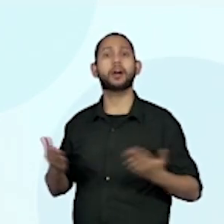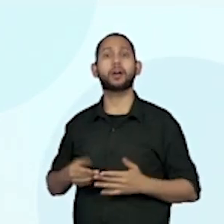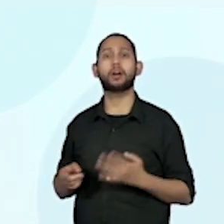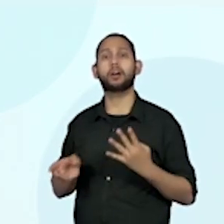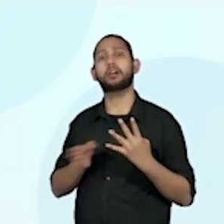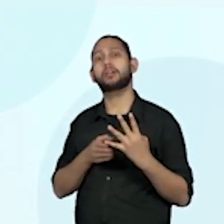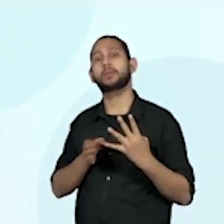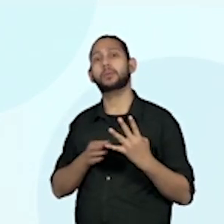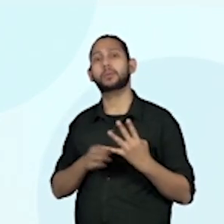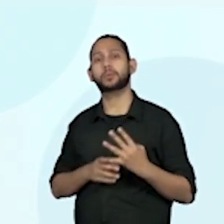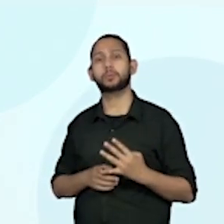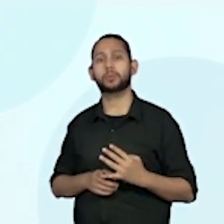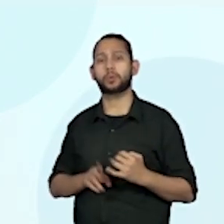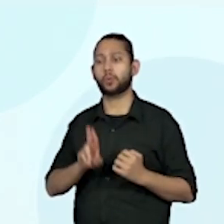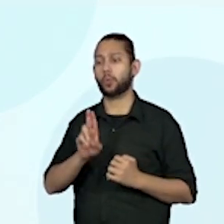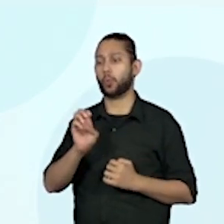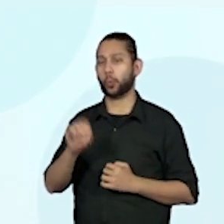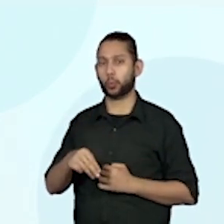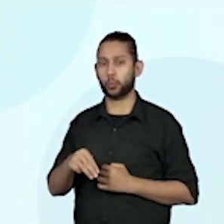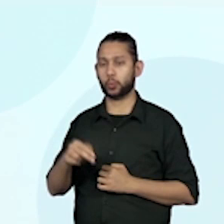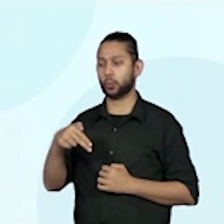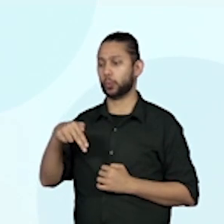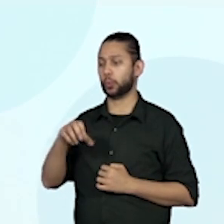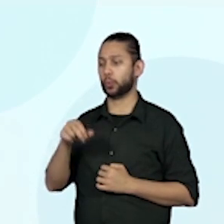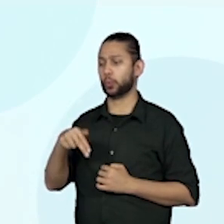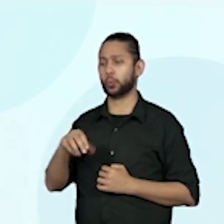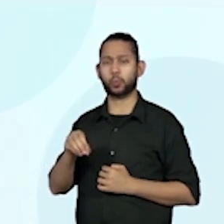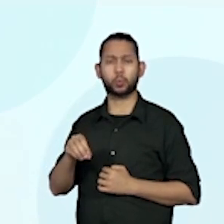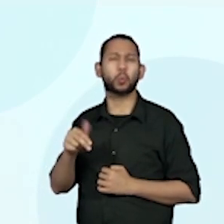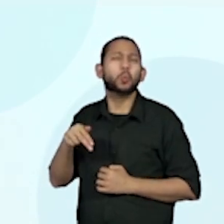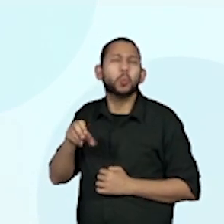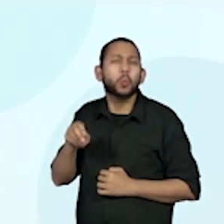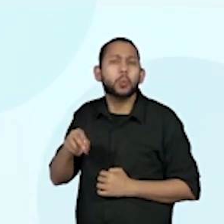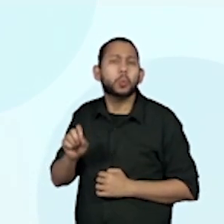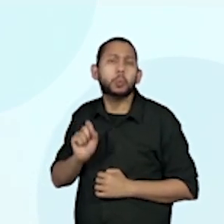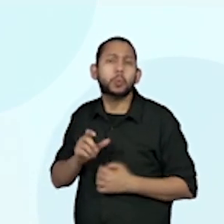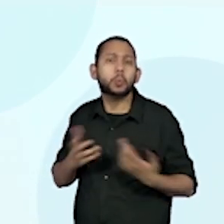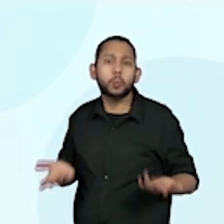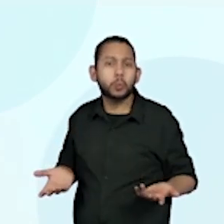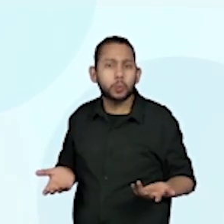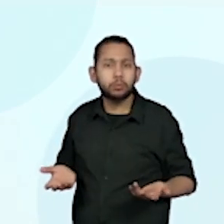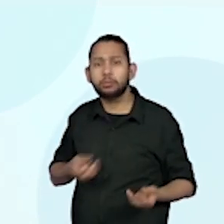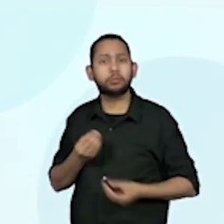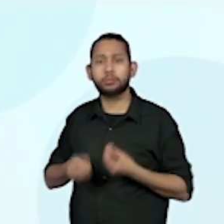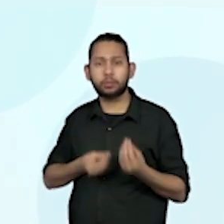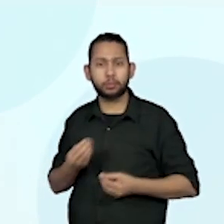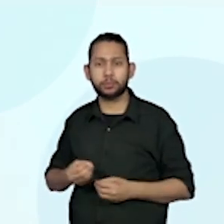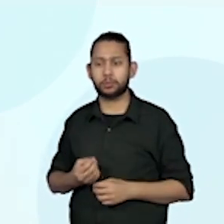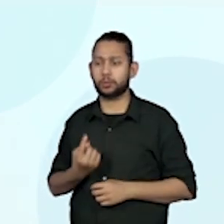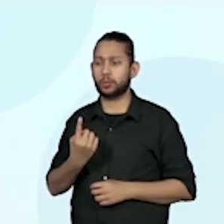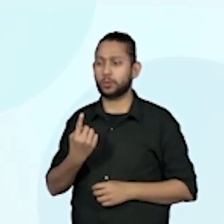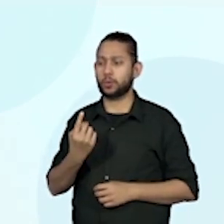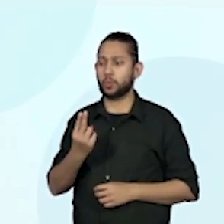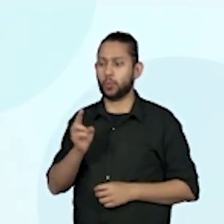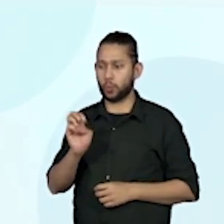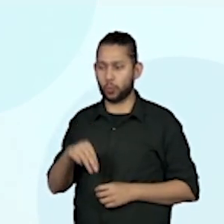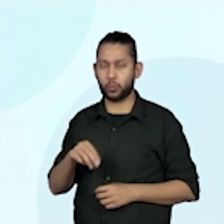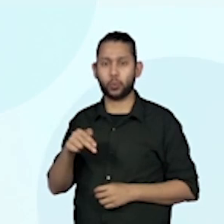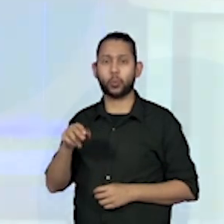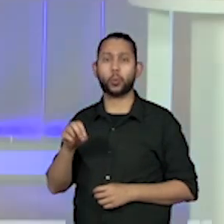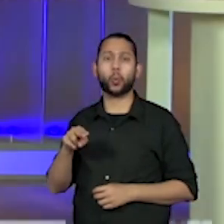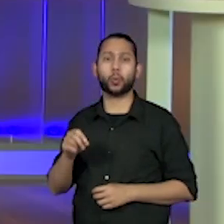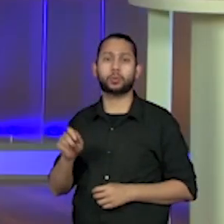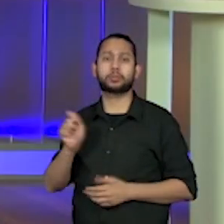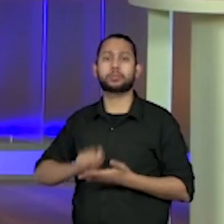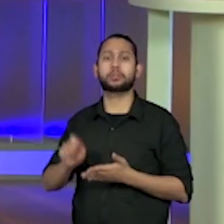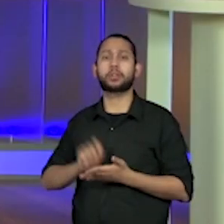por último, nós temos 1/9. E aí? Como seria 1/9 em escrita